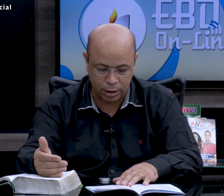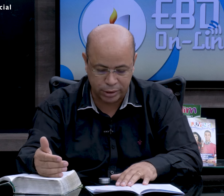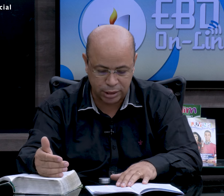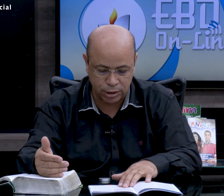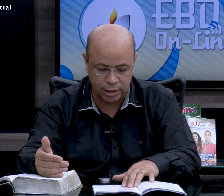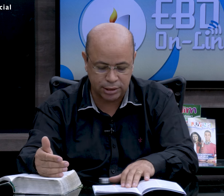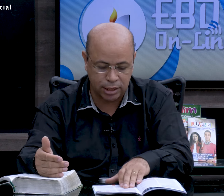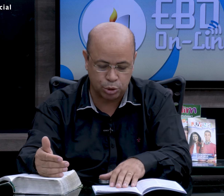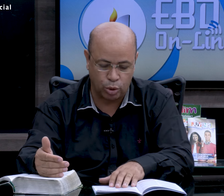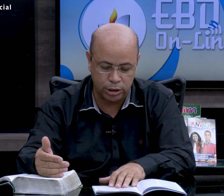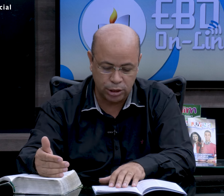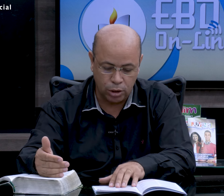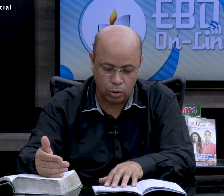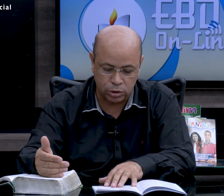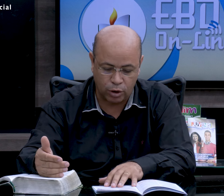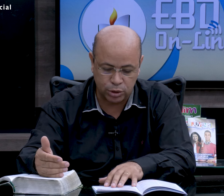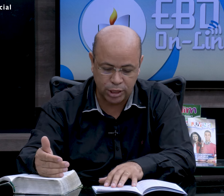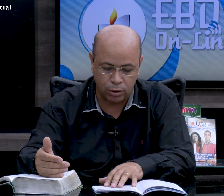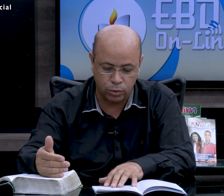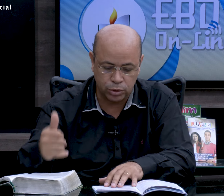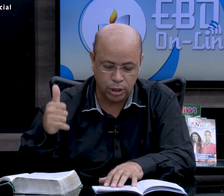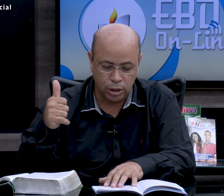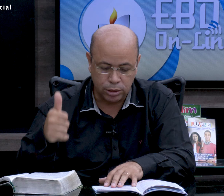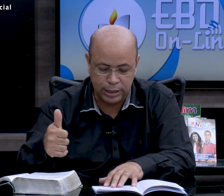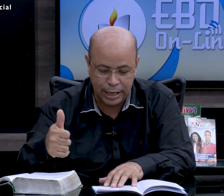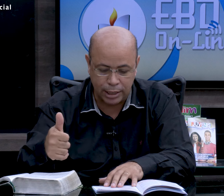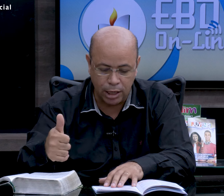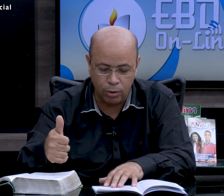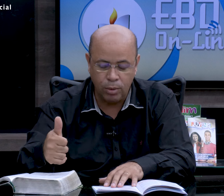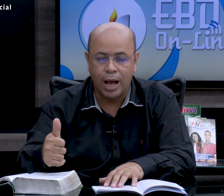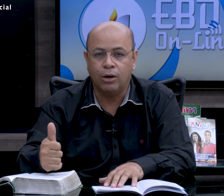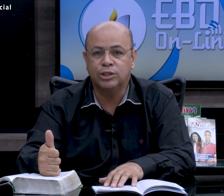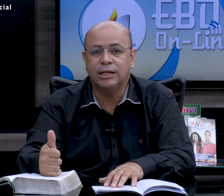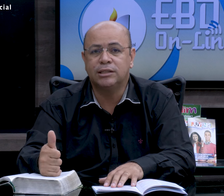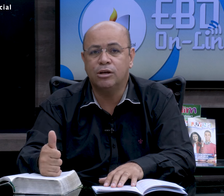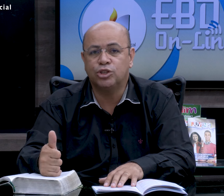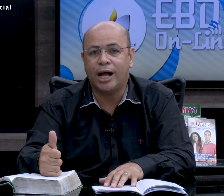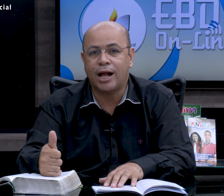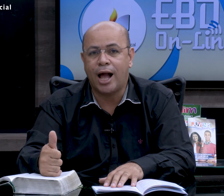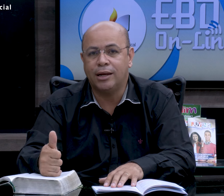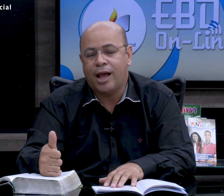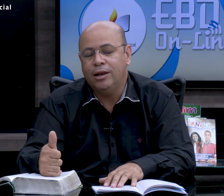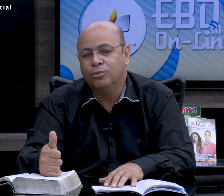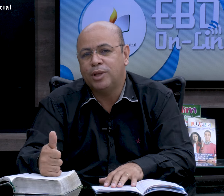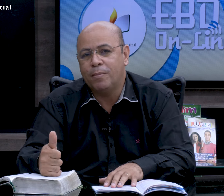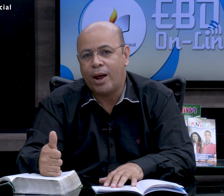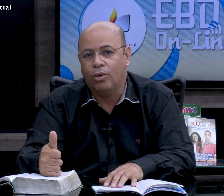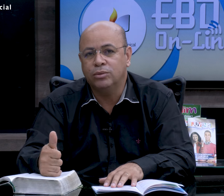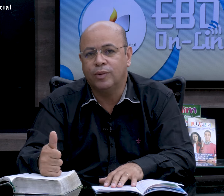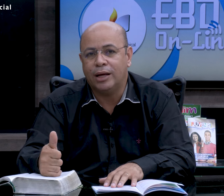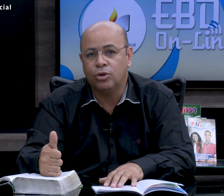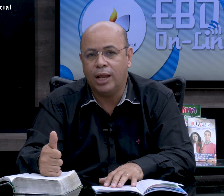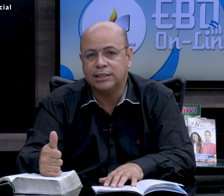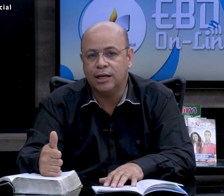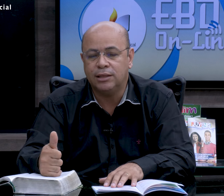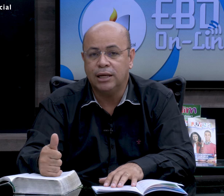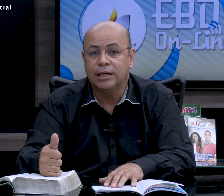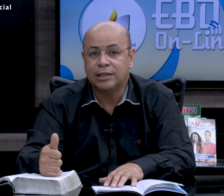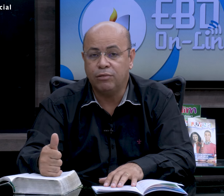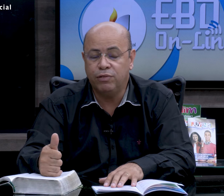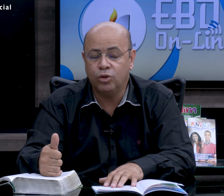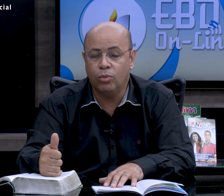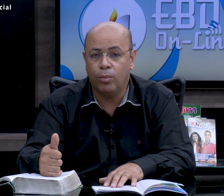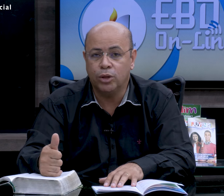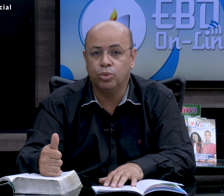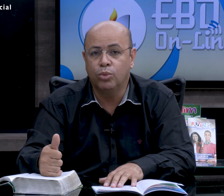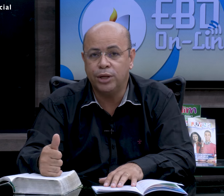debatendo essas essas questões com os vossos alunos diga não aos desejos da carne aí não tem para onde né adolescente